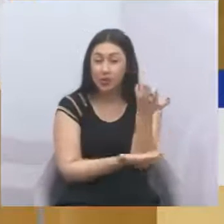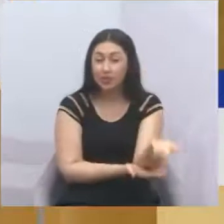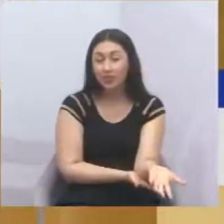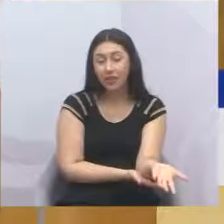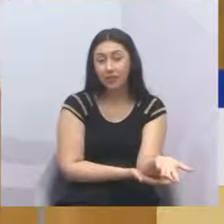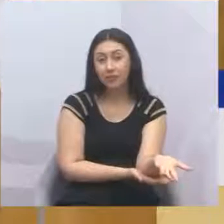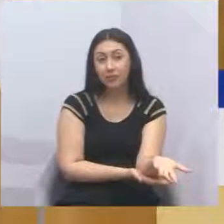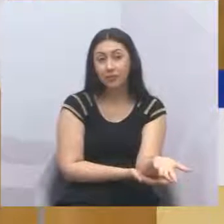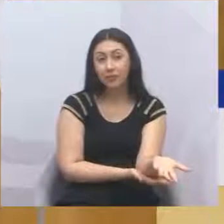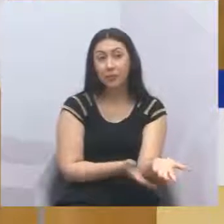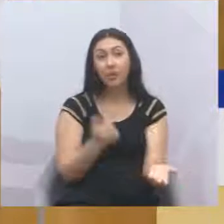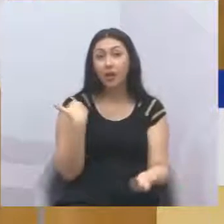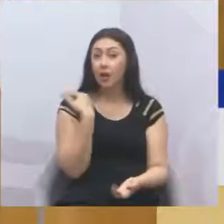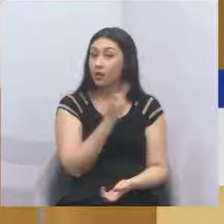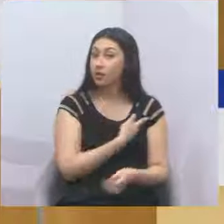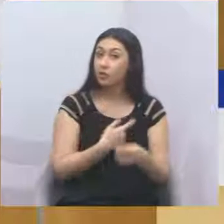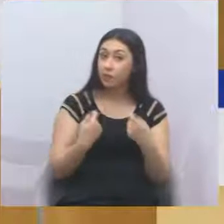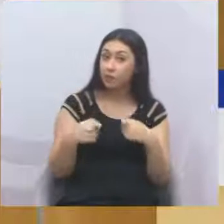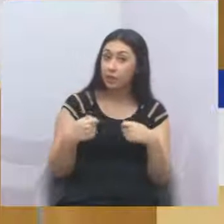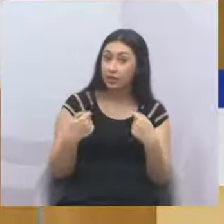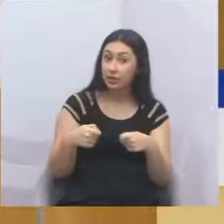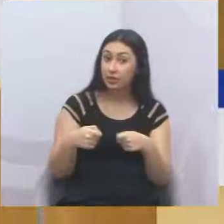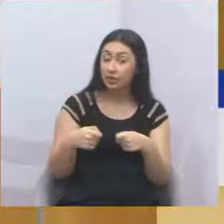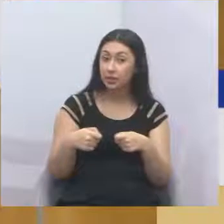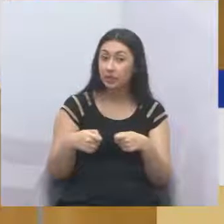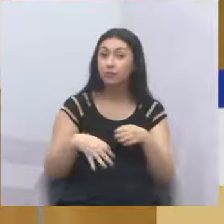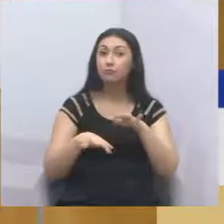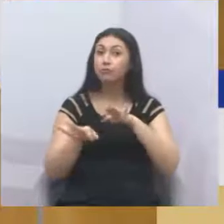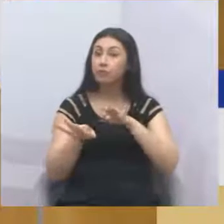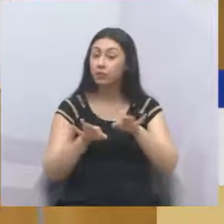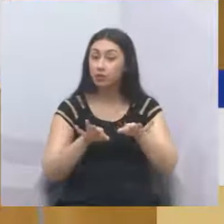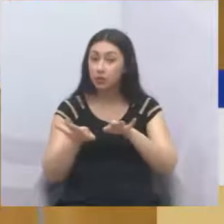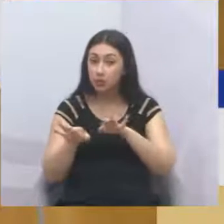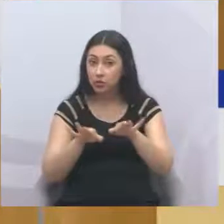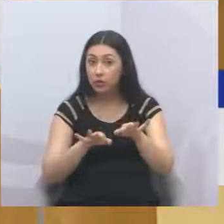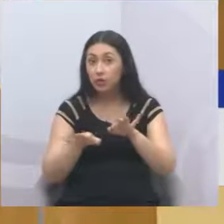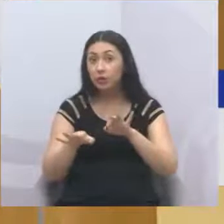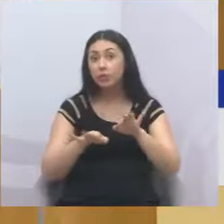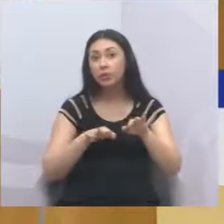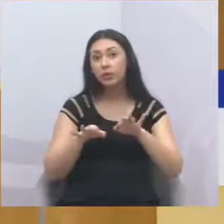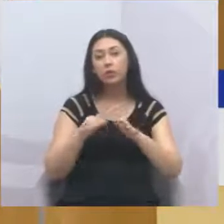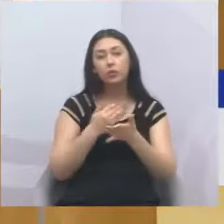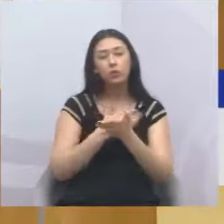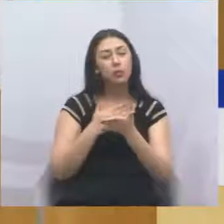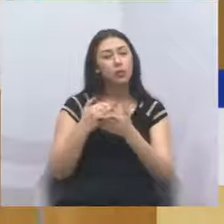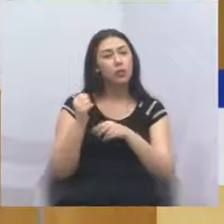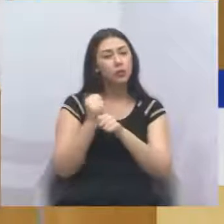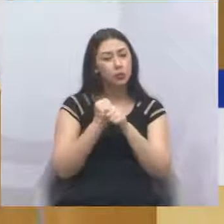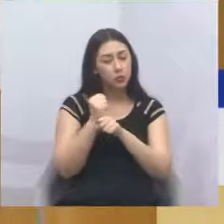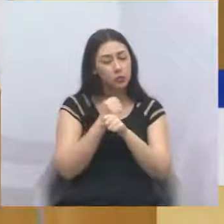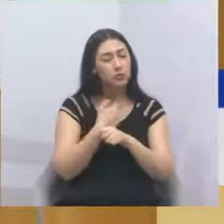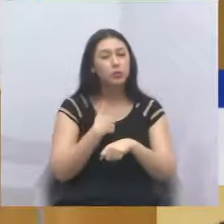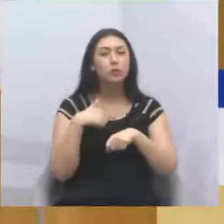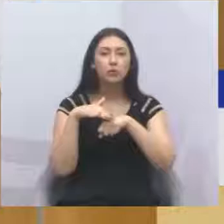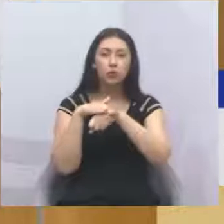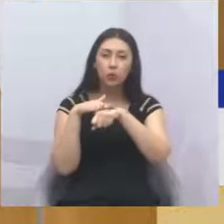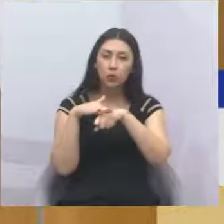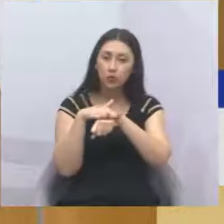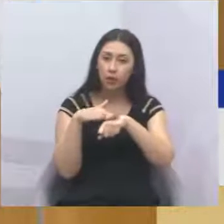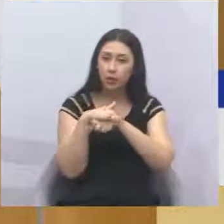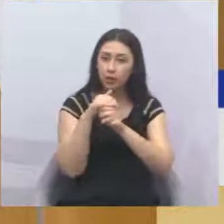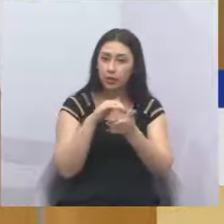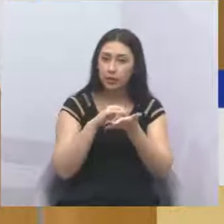dito, nós precisamos realmente de um plano, e desde o início do ano venho conversando com a